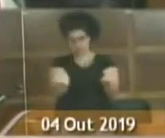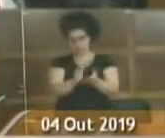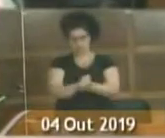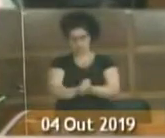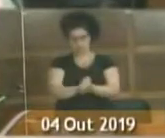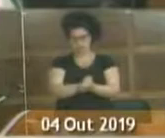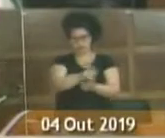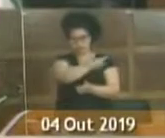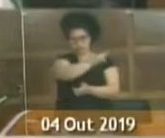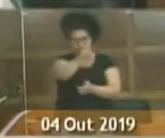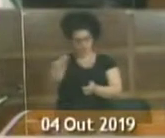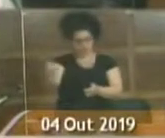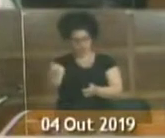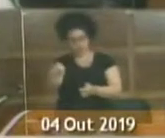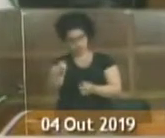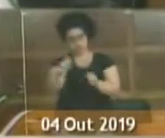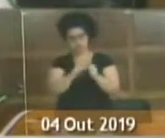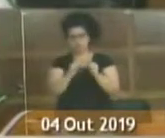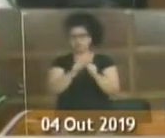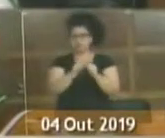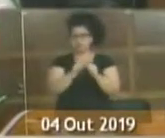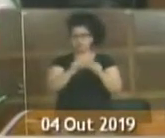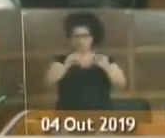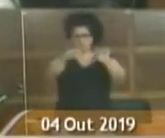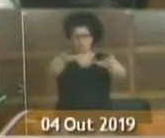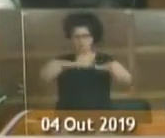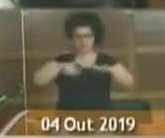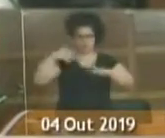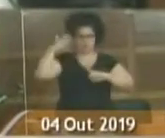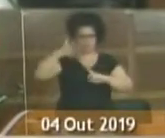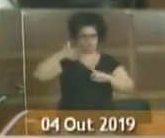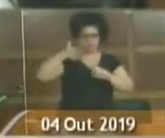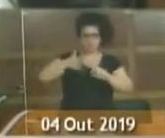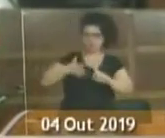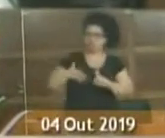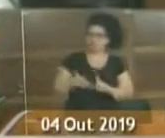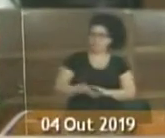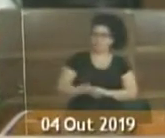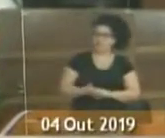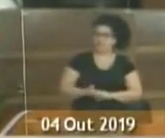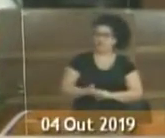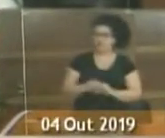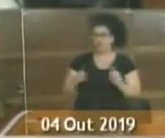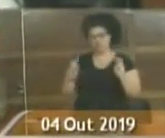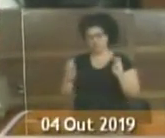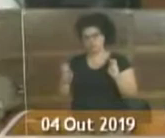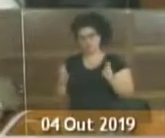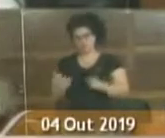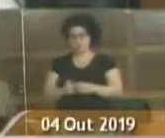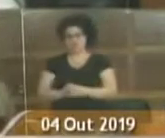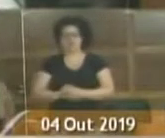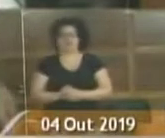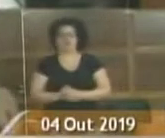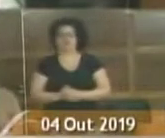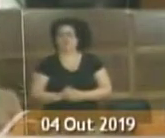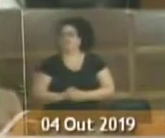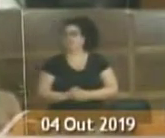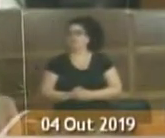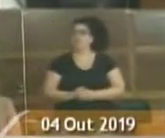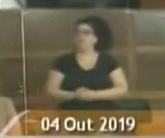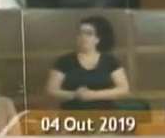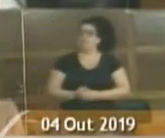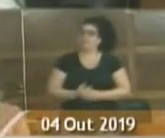que enriquecem, né, os nossos eventos, os nossos temas. E eu quero aqui